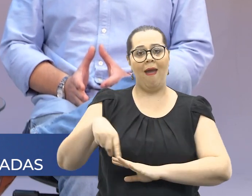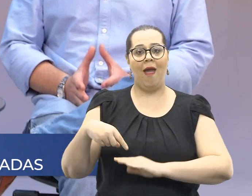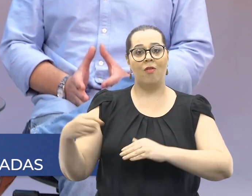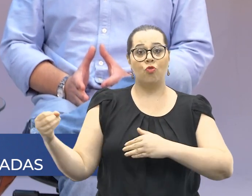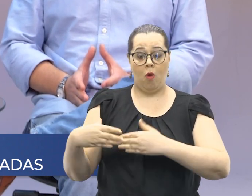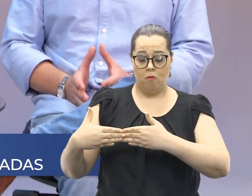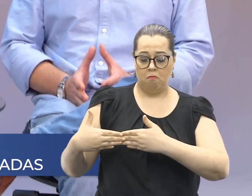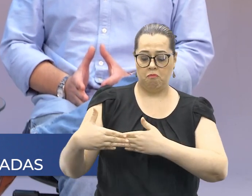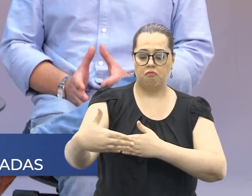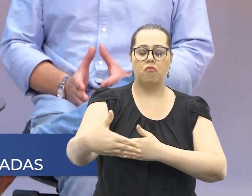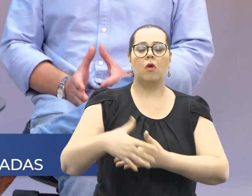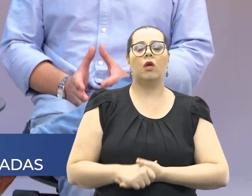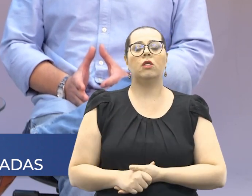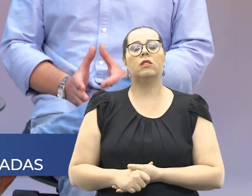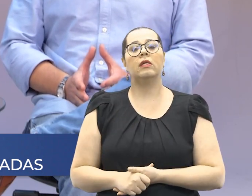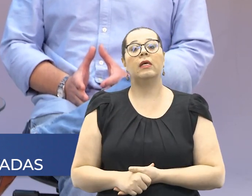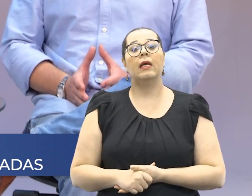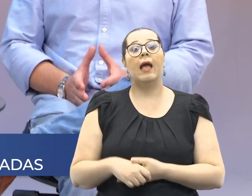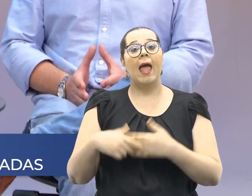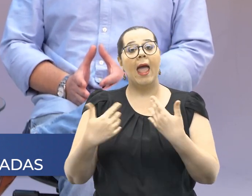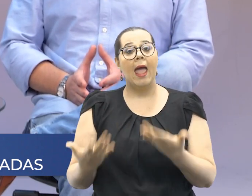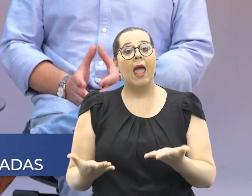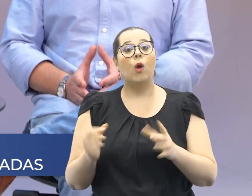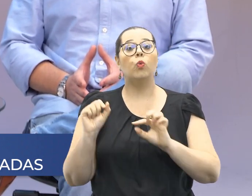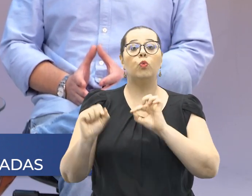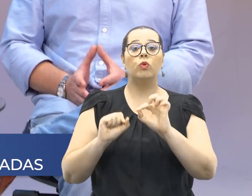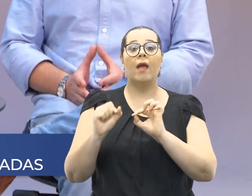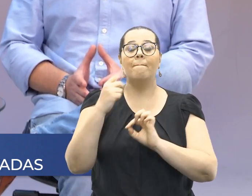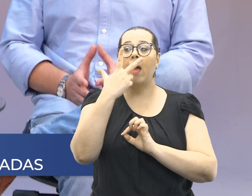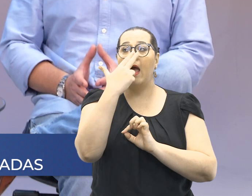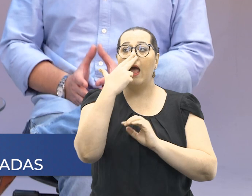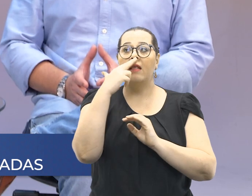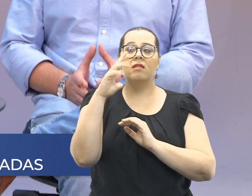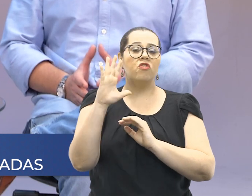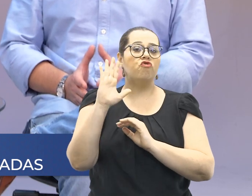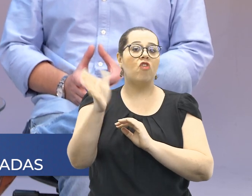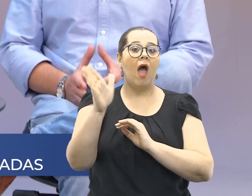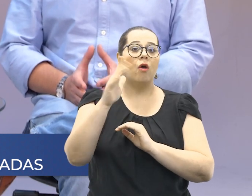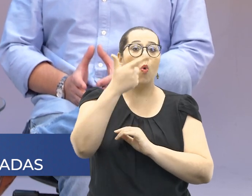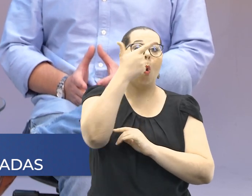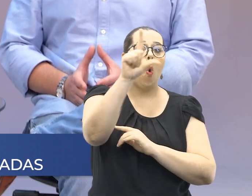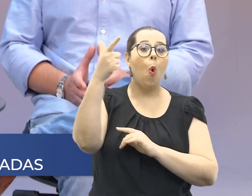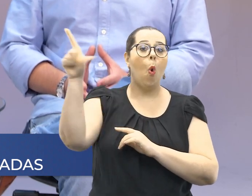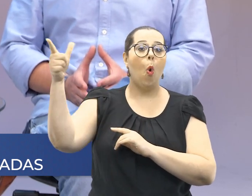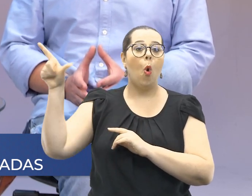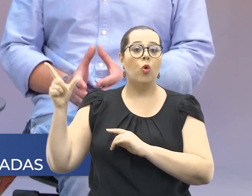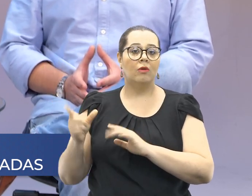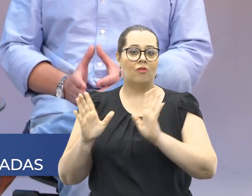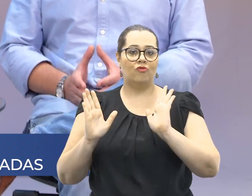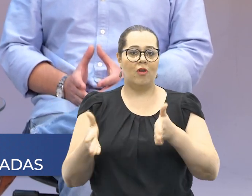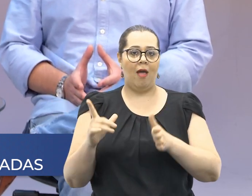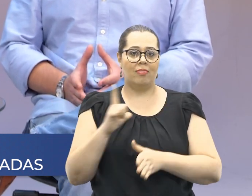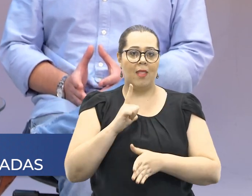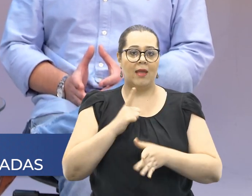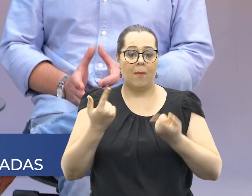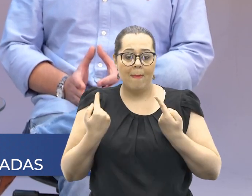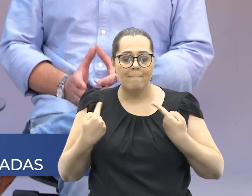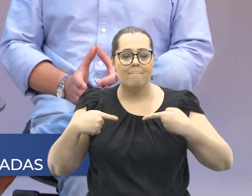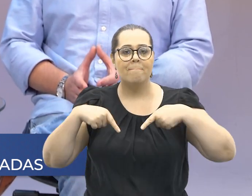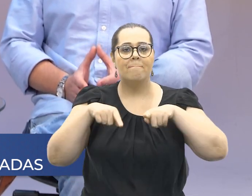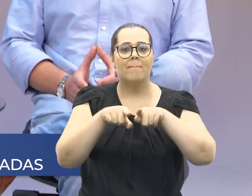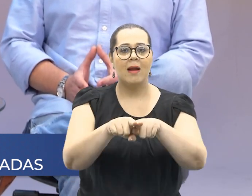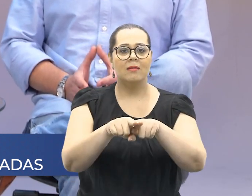um projeto que é uma tendência de mundo, as parcerias